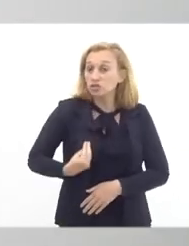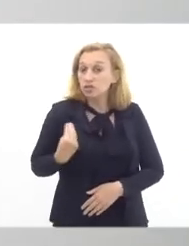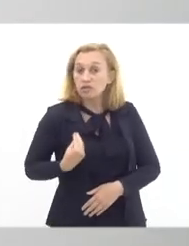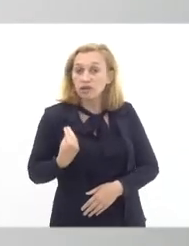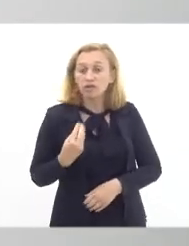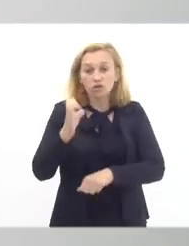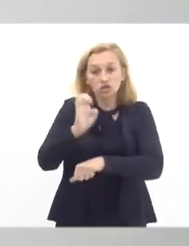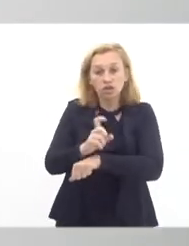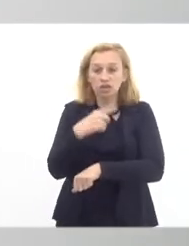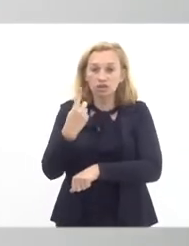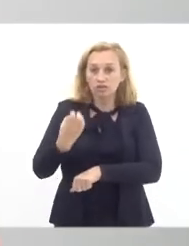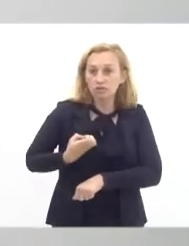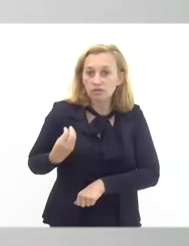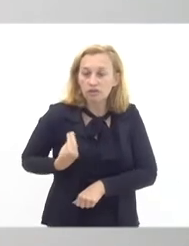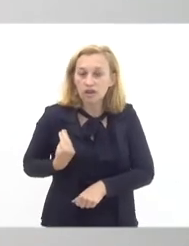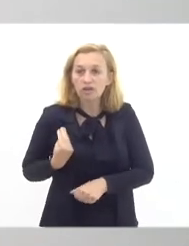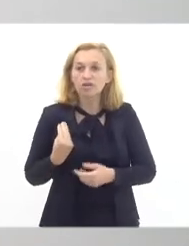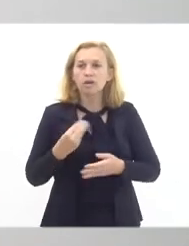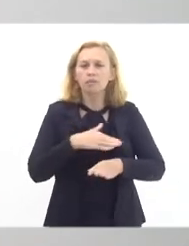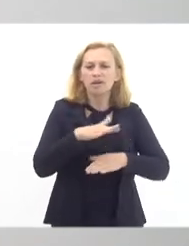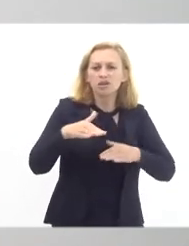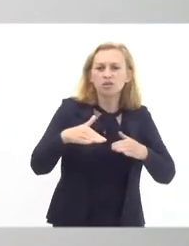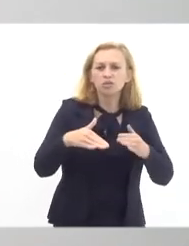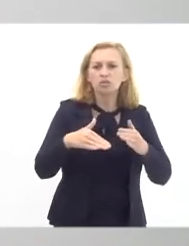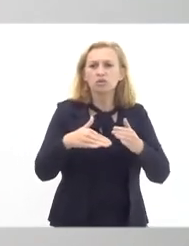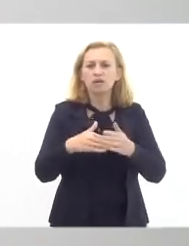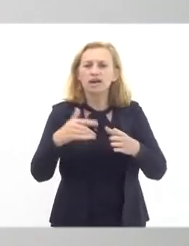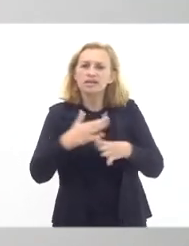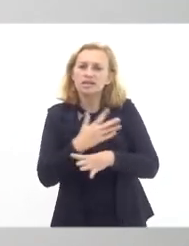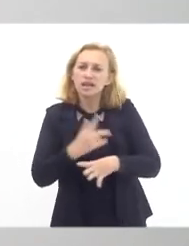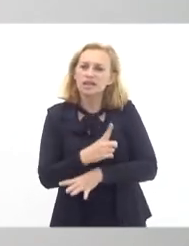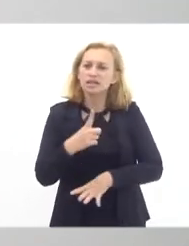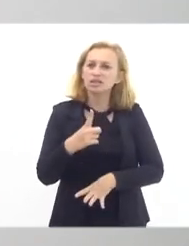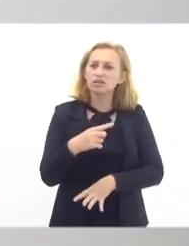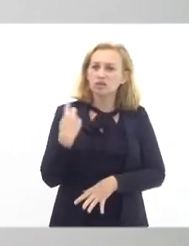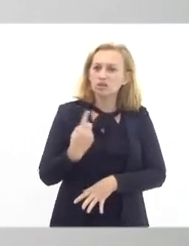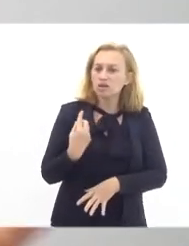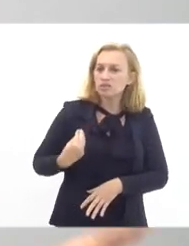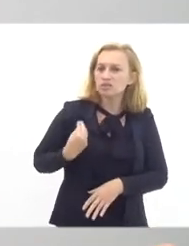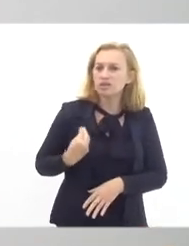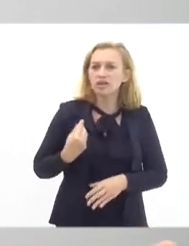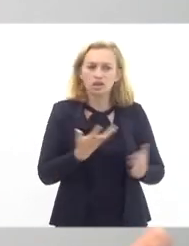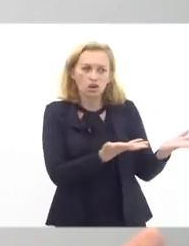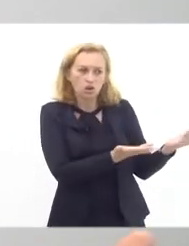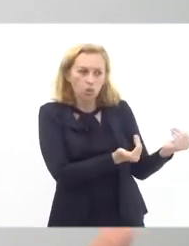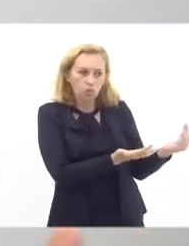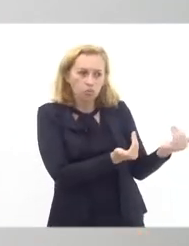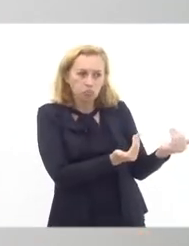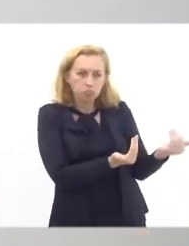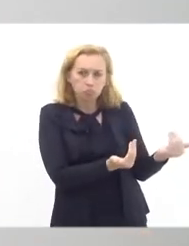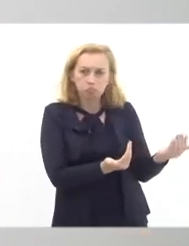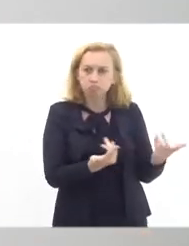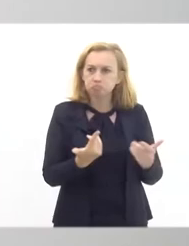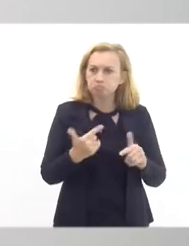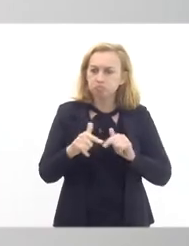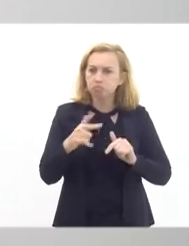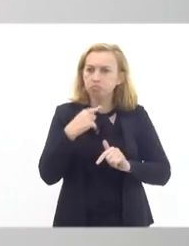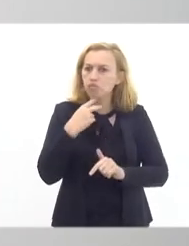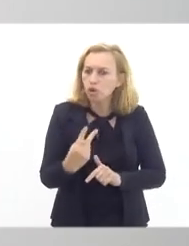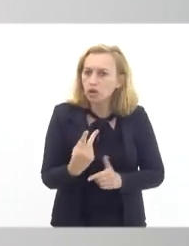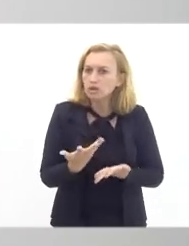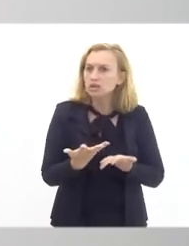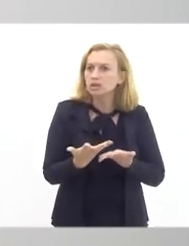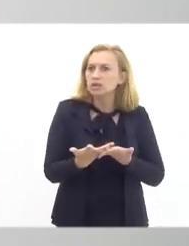Estado que a gente vive, para tantas cidades que a gente vive, onde a juventude não tem ocupação, né? Não